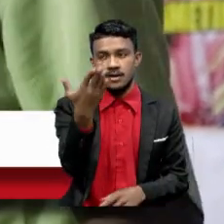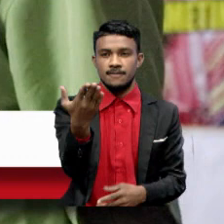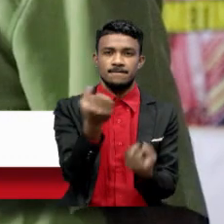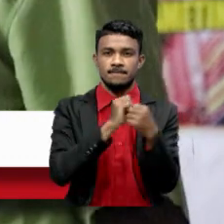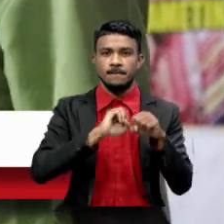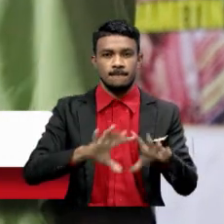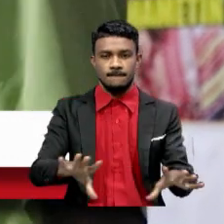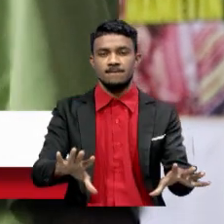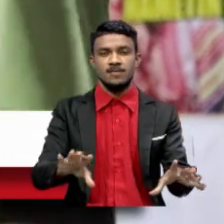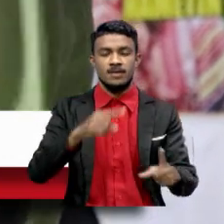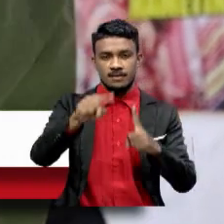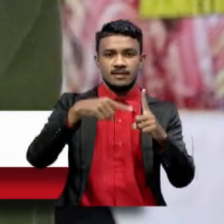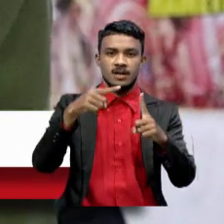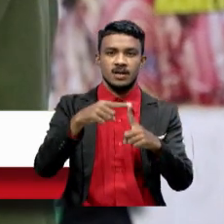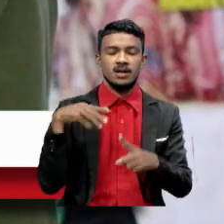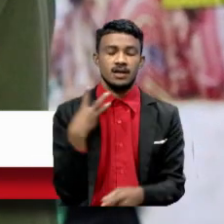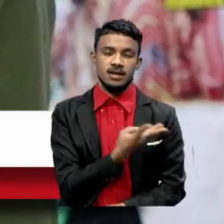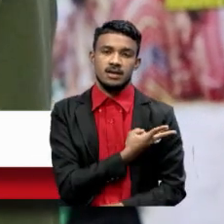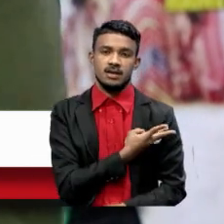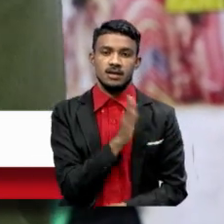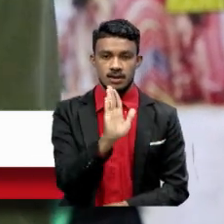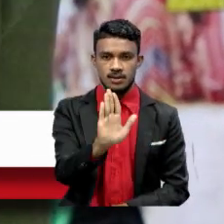kuaru kita ni